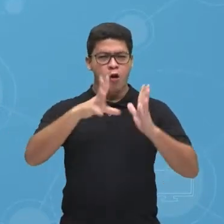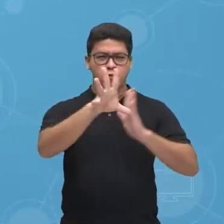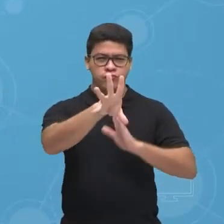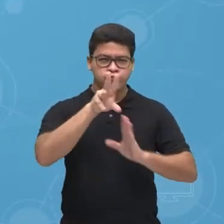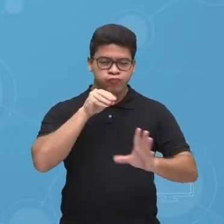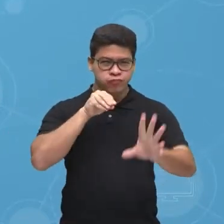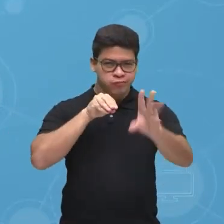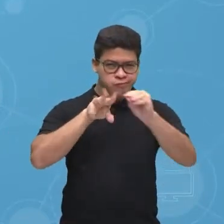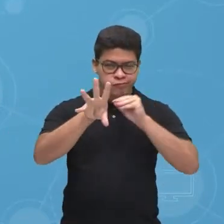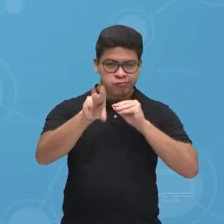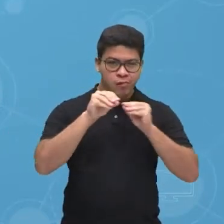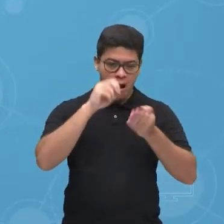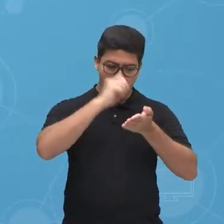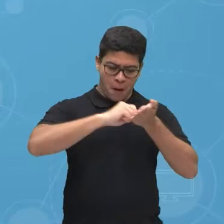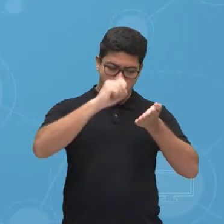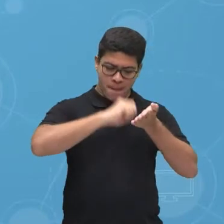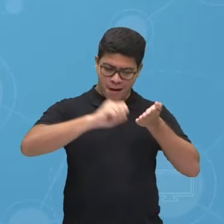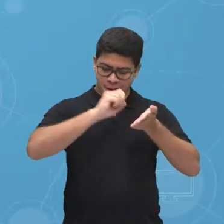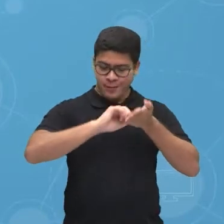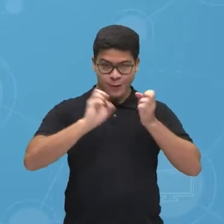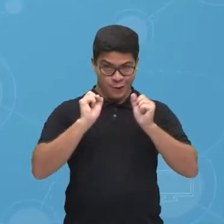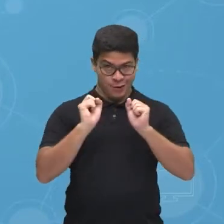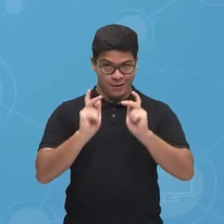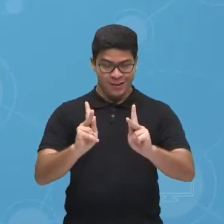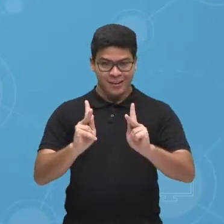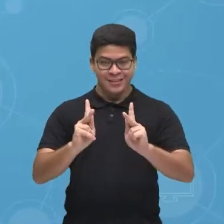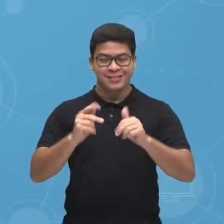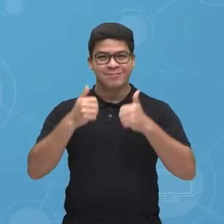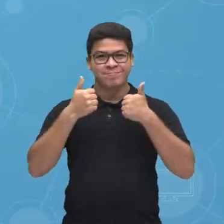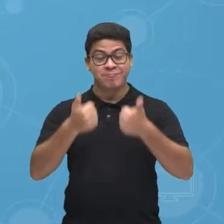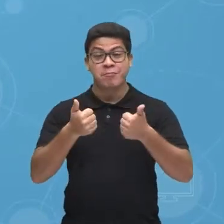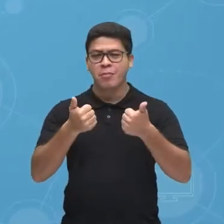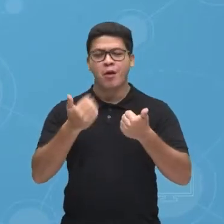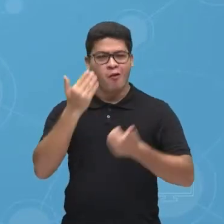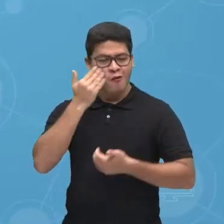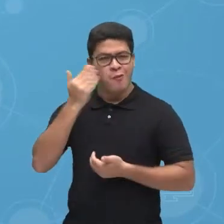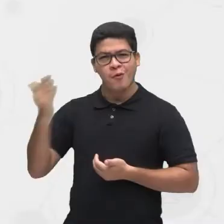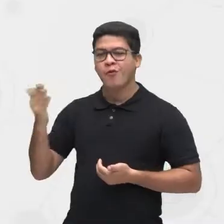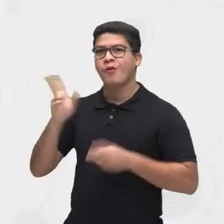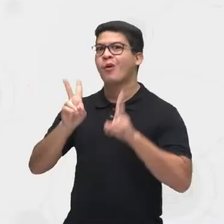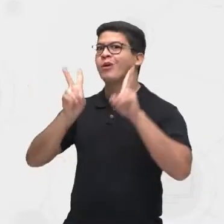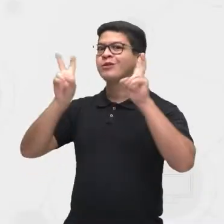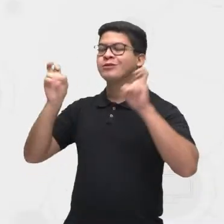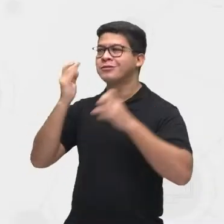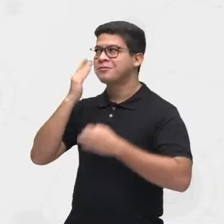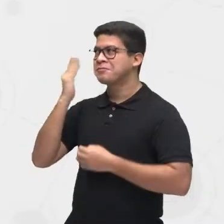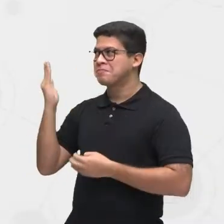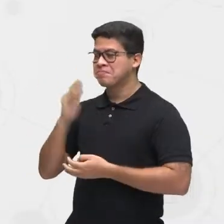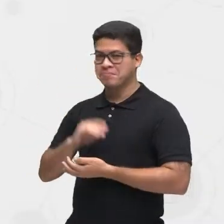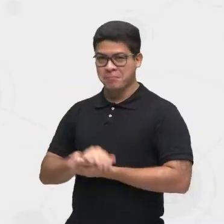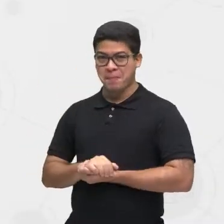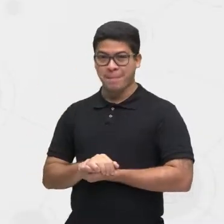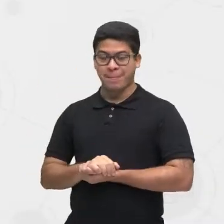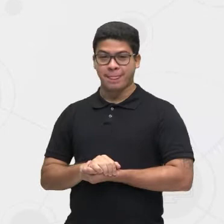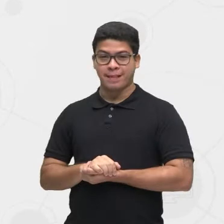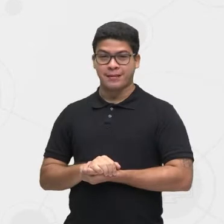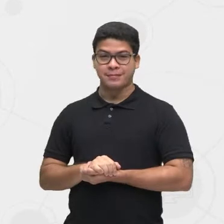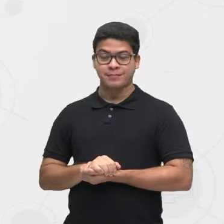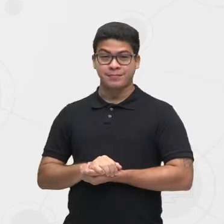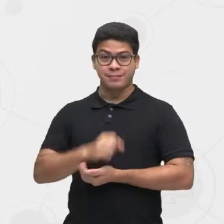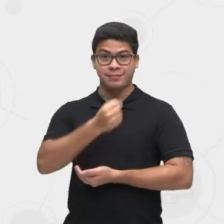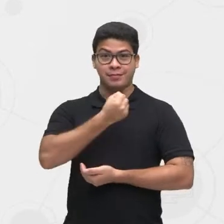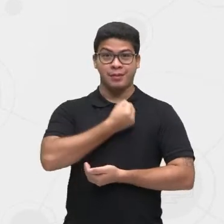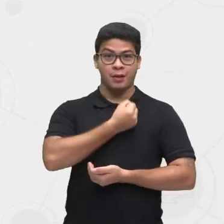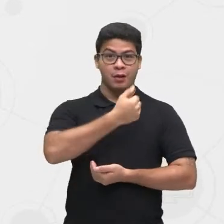informações possíveis, ok? Tá bom? Vamos ver o conteúdo que nós temos para essa aula. Vamos ver. Então, tá aí, ó. É a